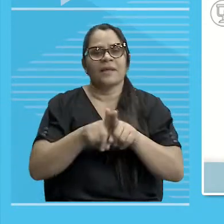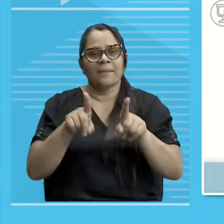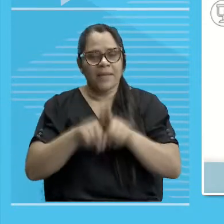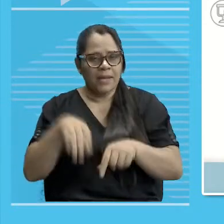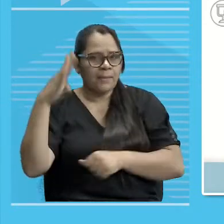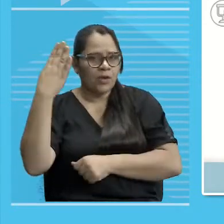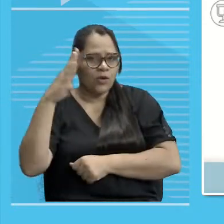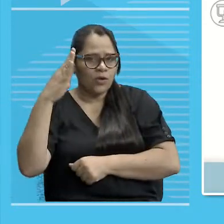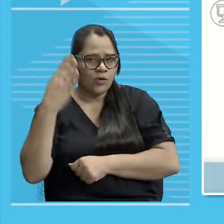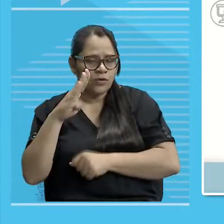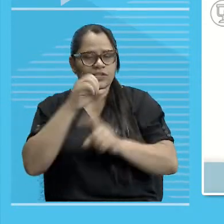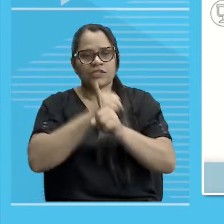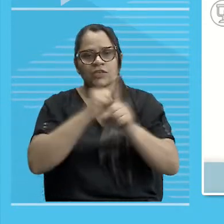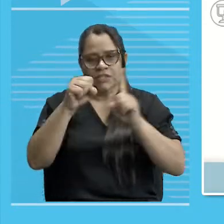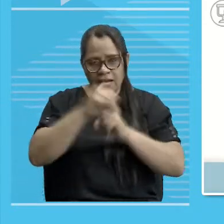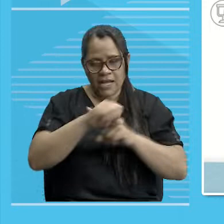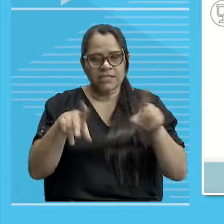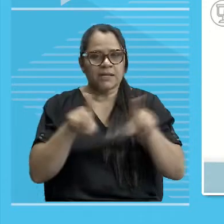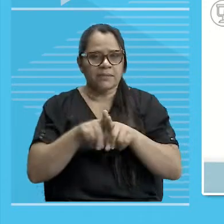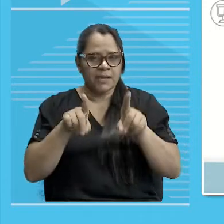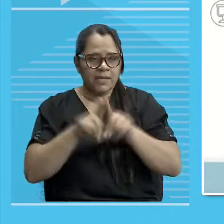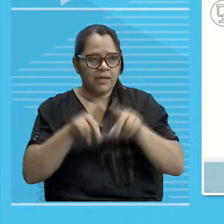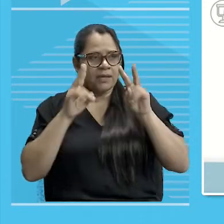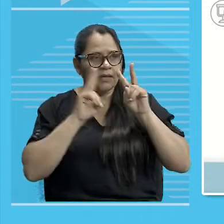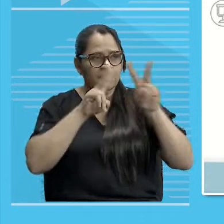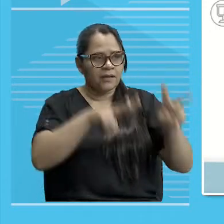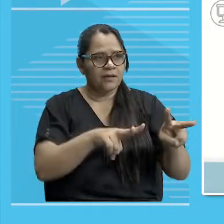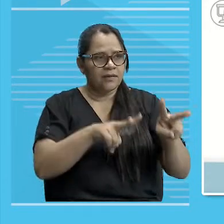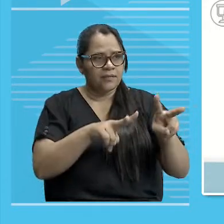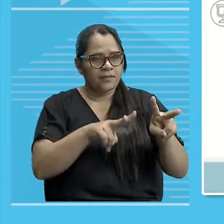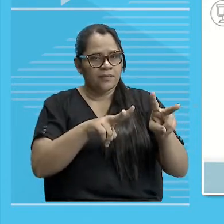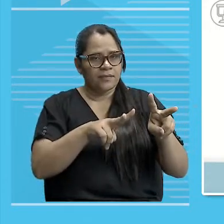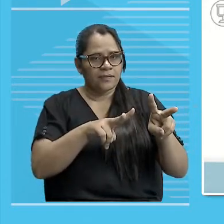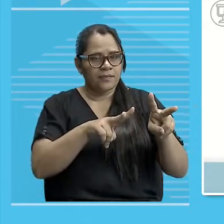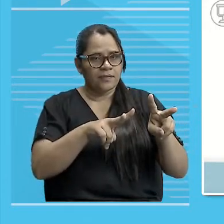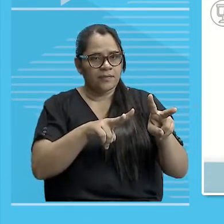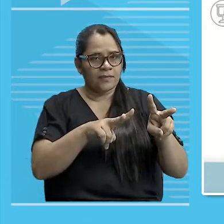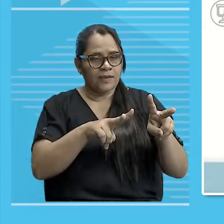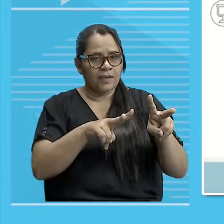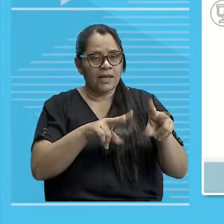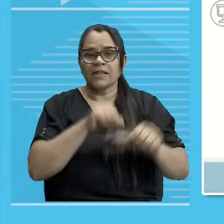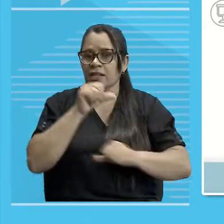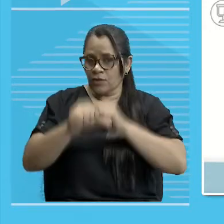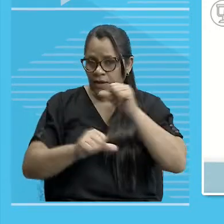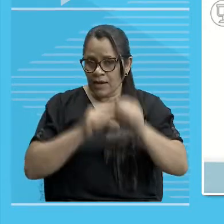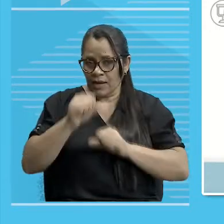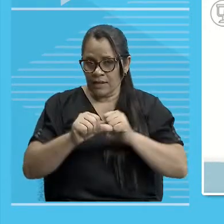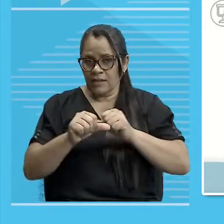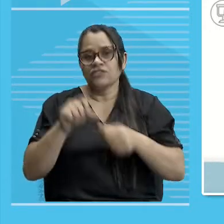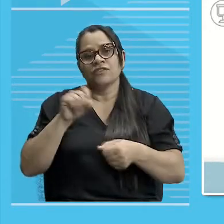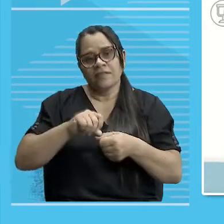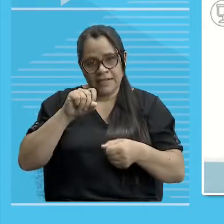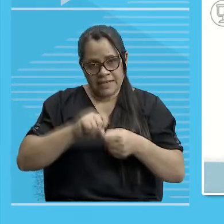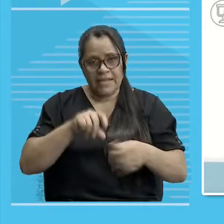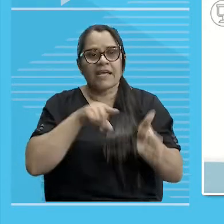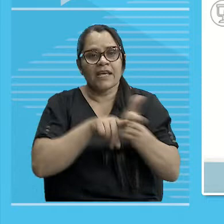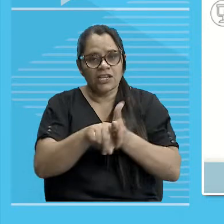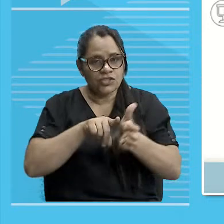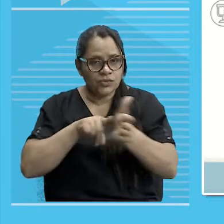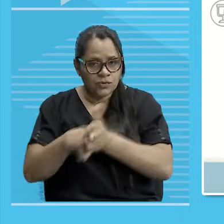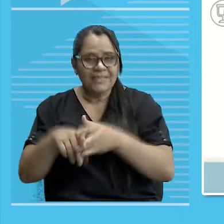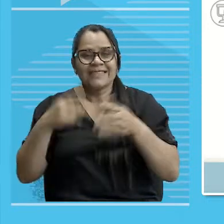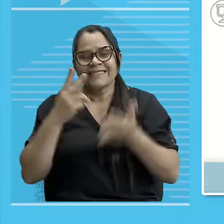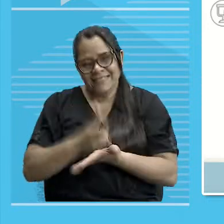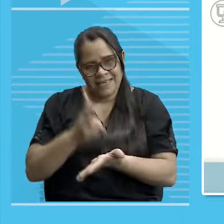biológicas e sociais. E alterno sempre nós vamos tratar sobre questõezinhas, né? Eu sempre trago